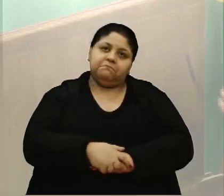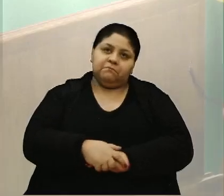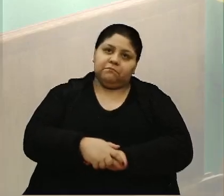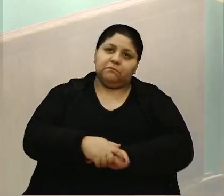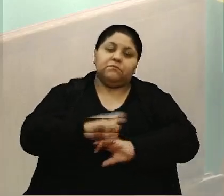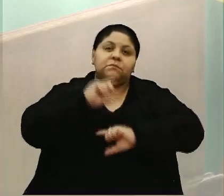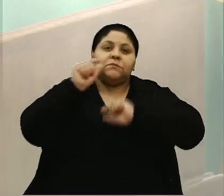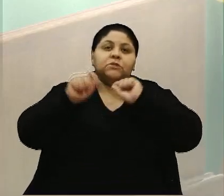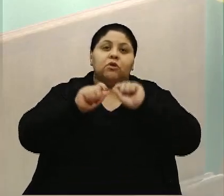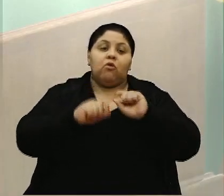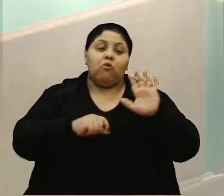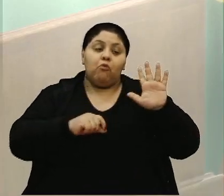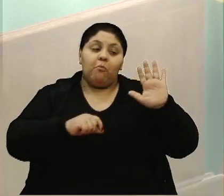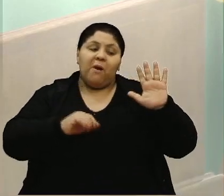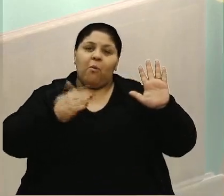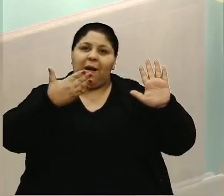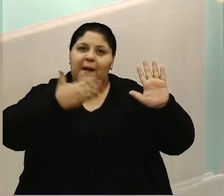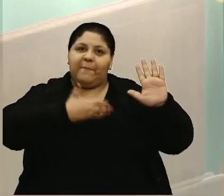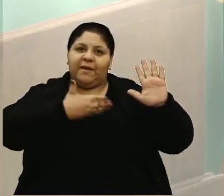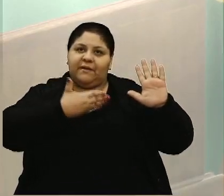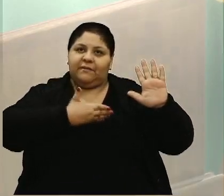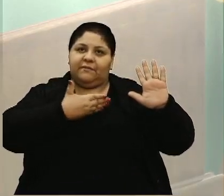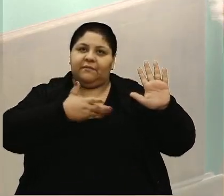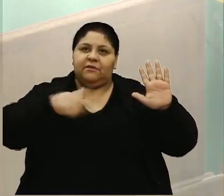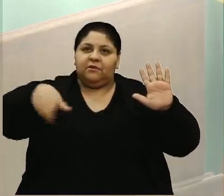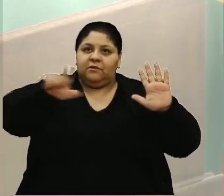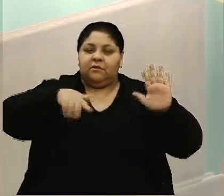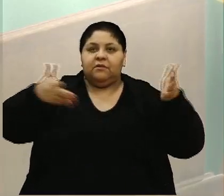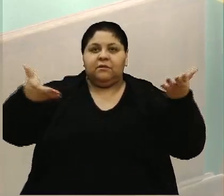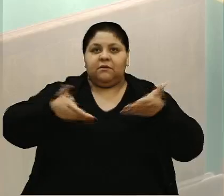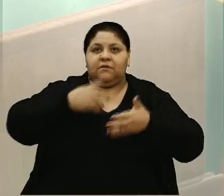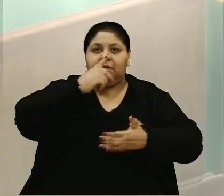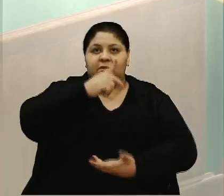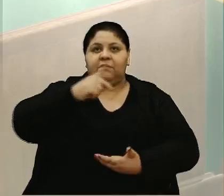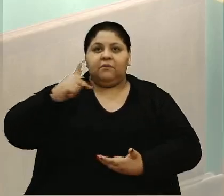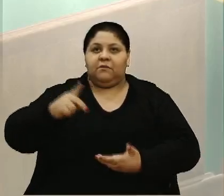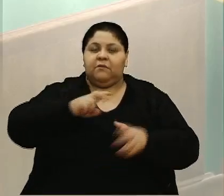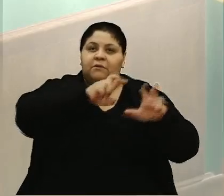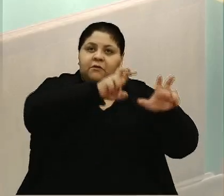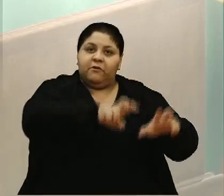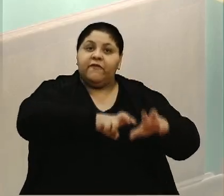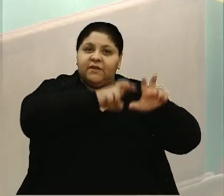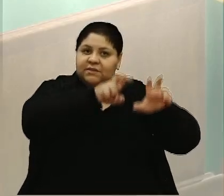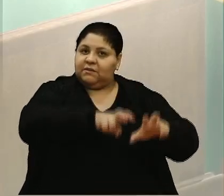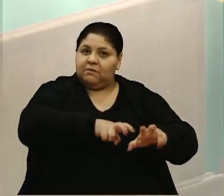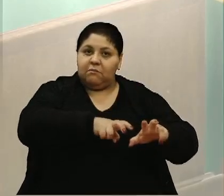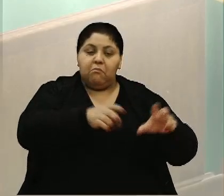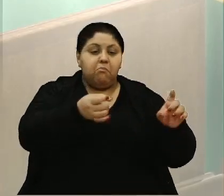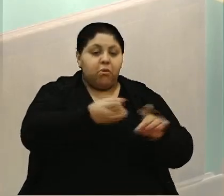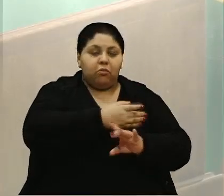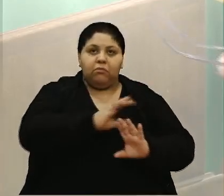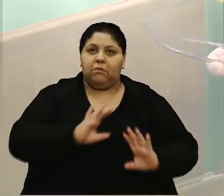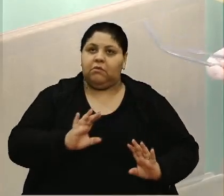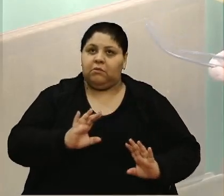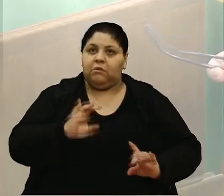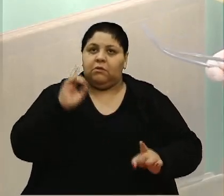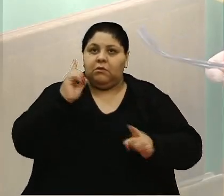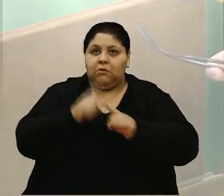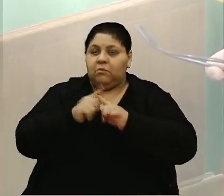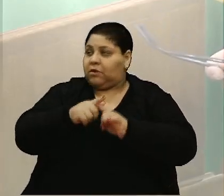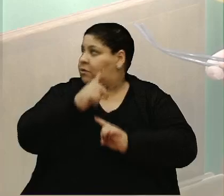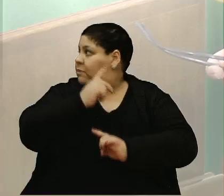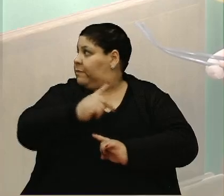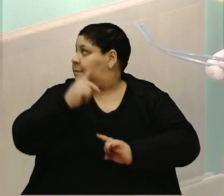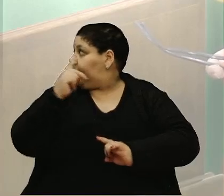Com o Mão Amiga, nós já temos a PPP lá de Fazenda Souza funcionando. Porque é uma